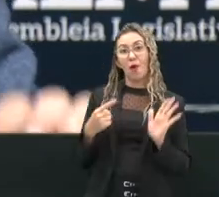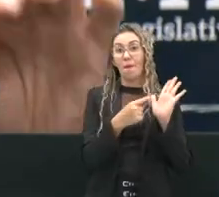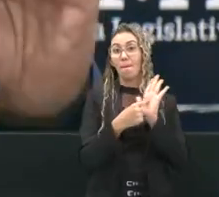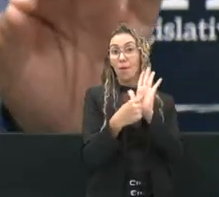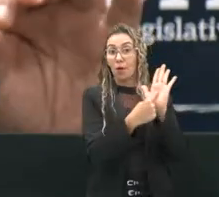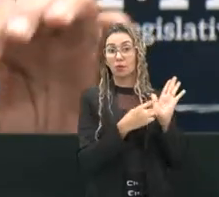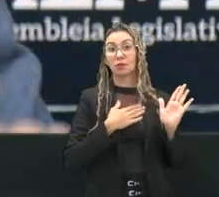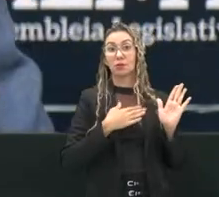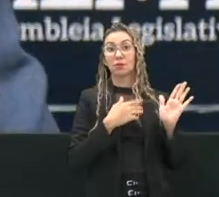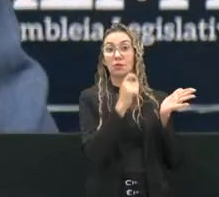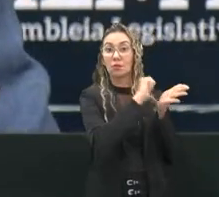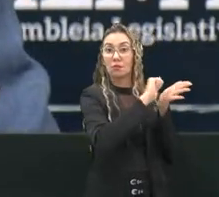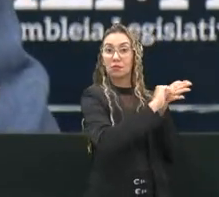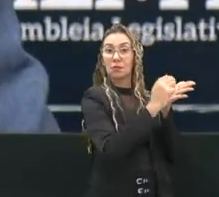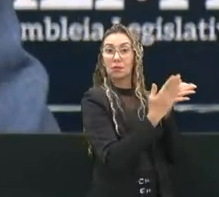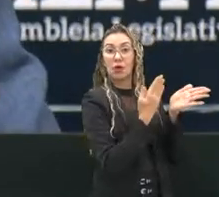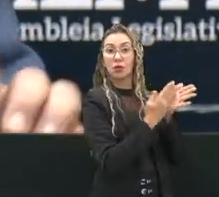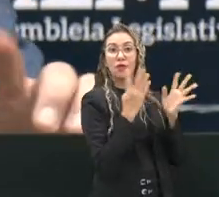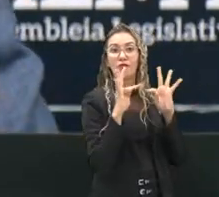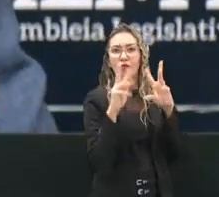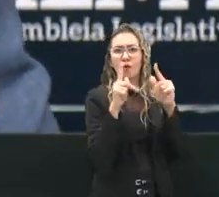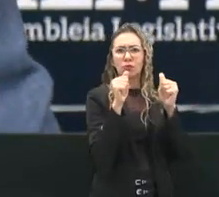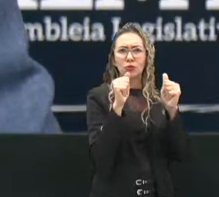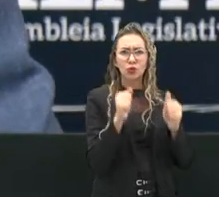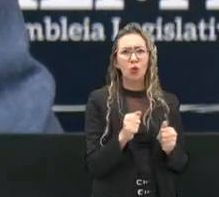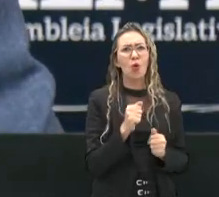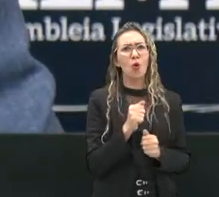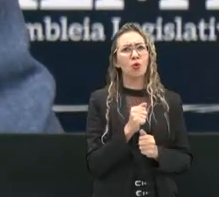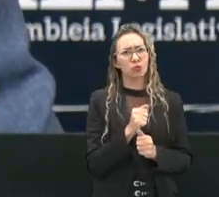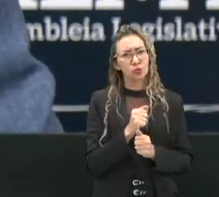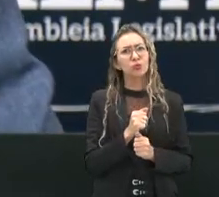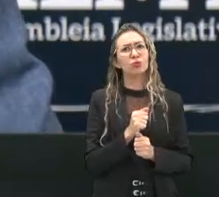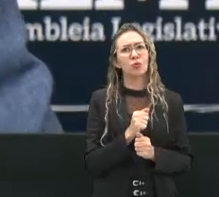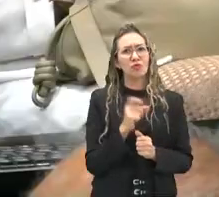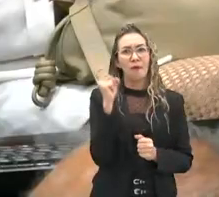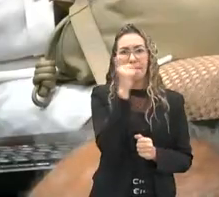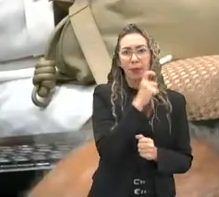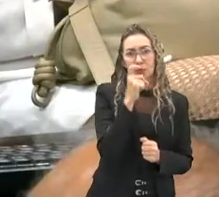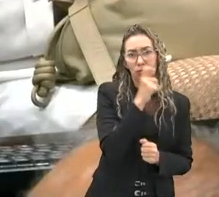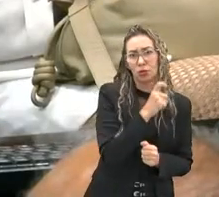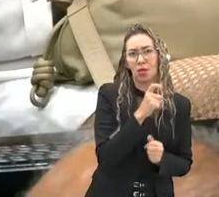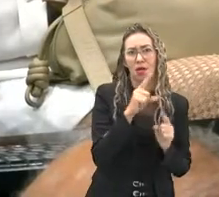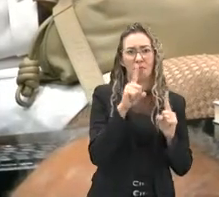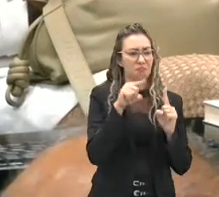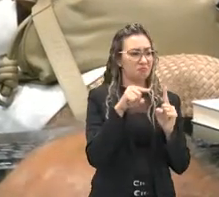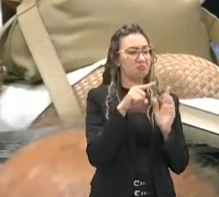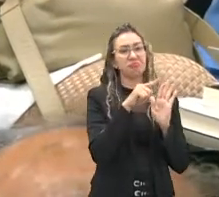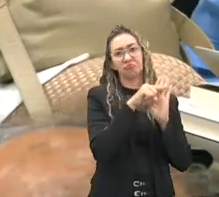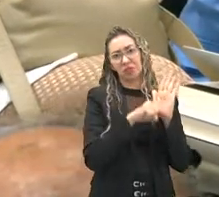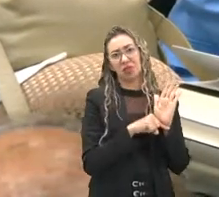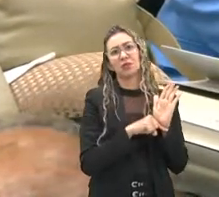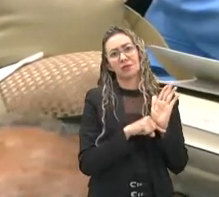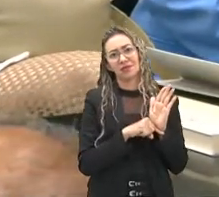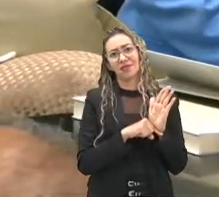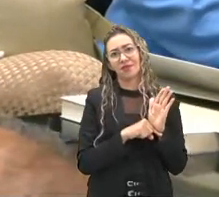absolutamente tudo o que foi dito de negativo sobre o grande Filinto Miller.